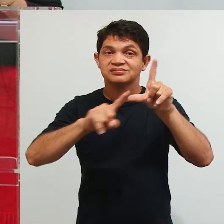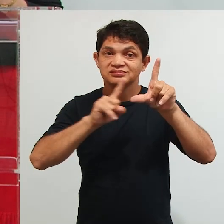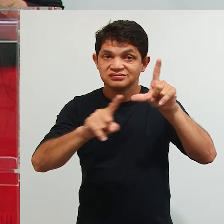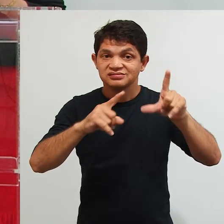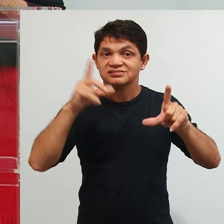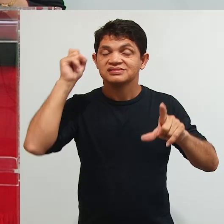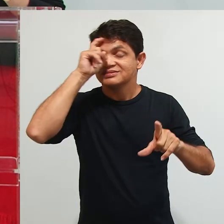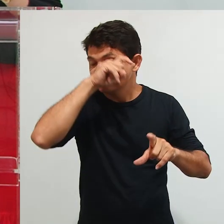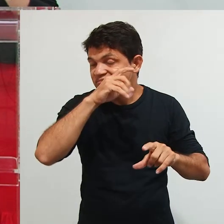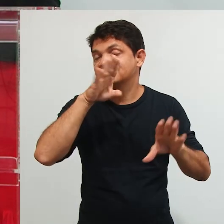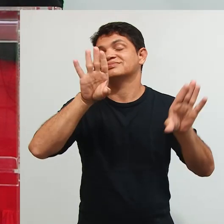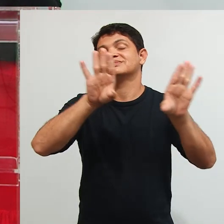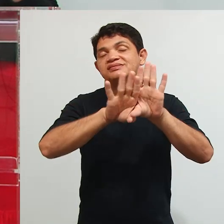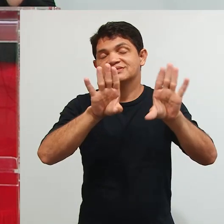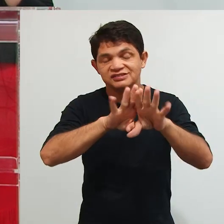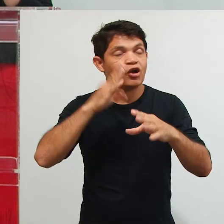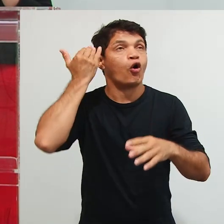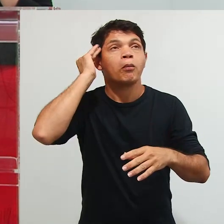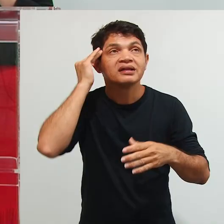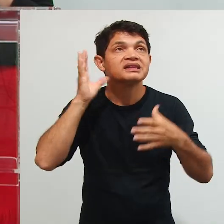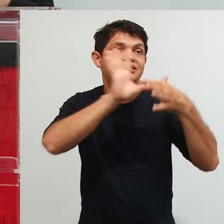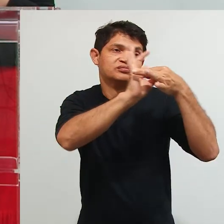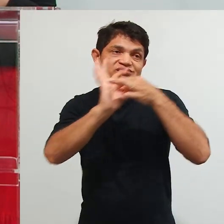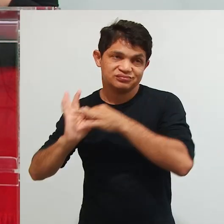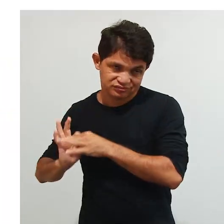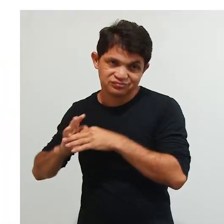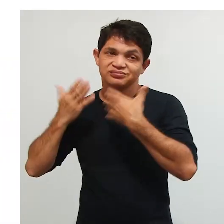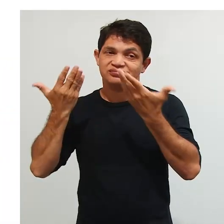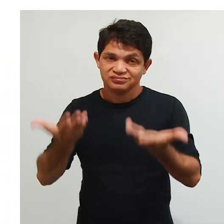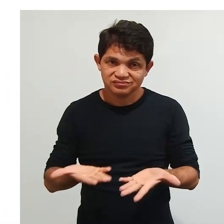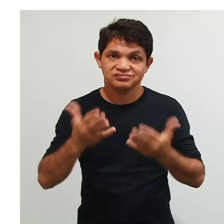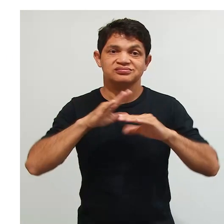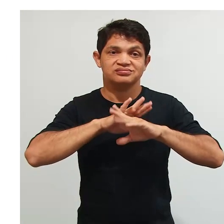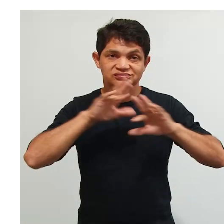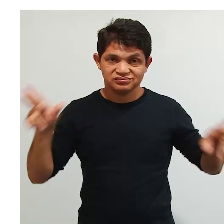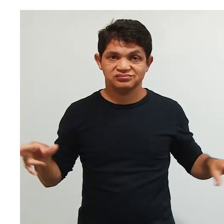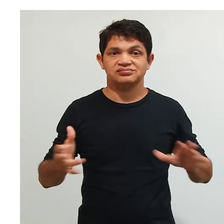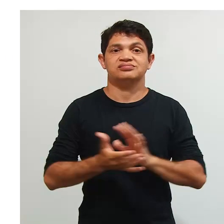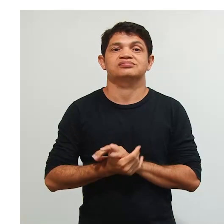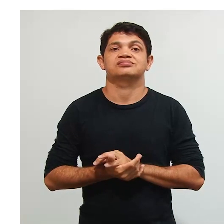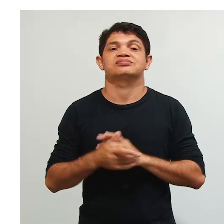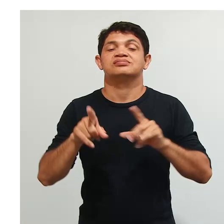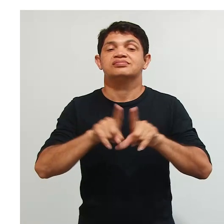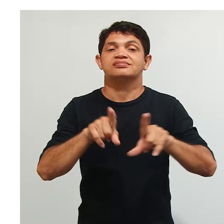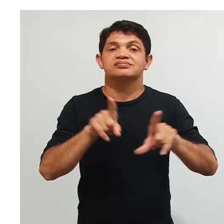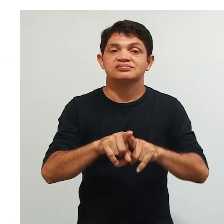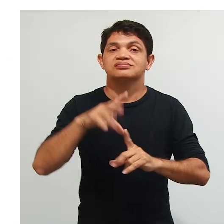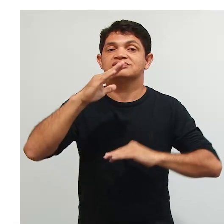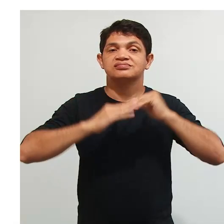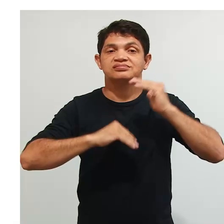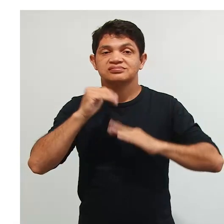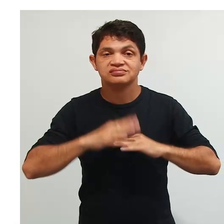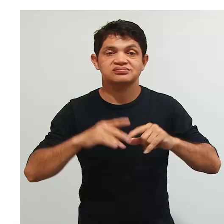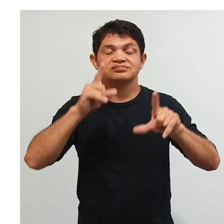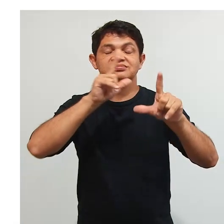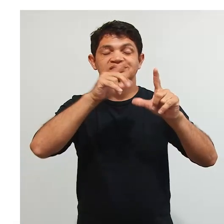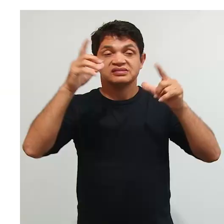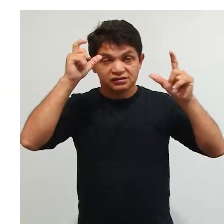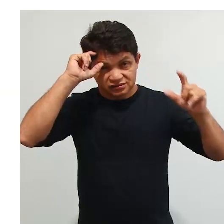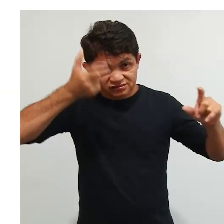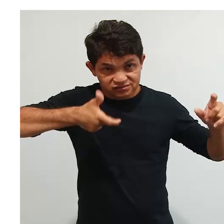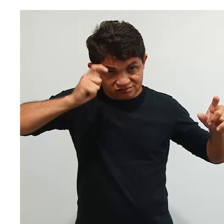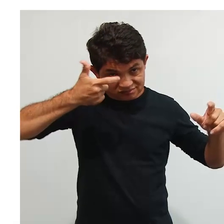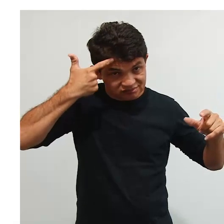da letra, ela também vai ter dificuldade de compreender, né? E existe a subdivisão, então,